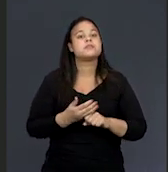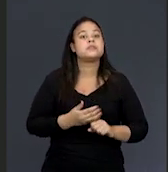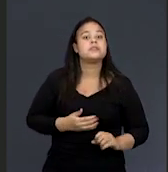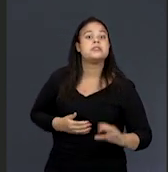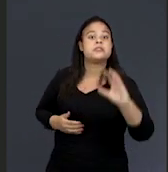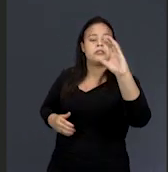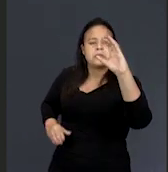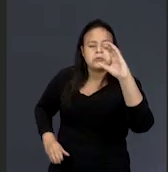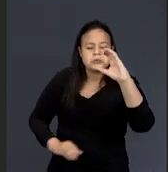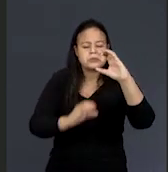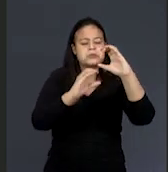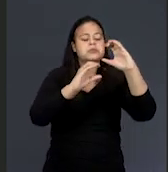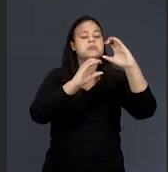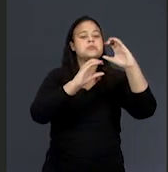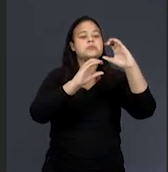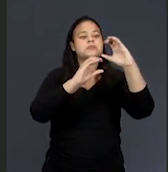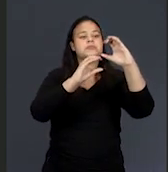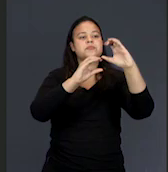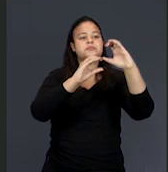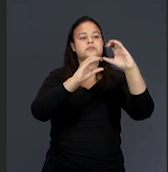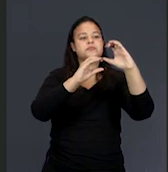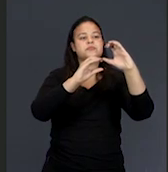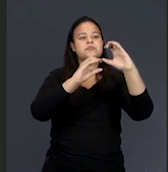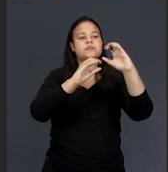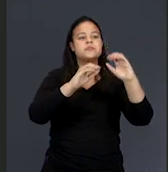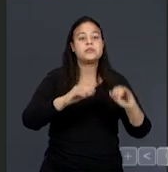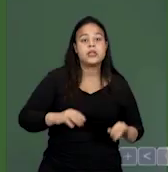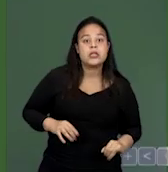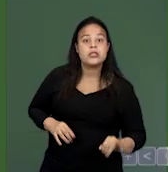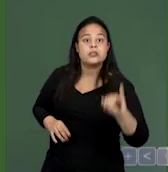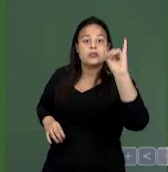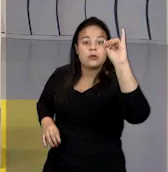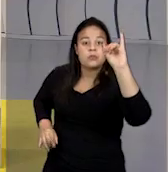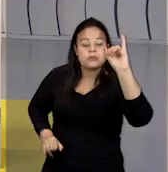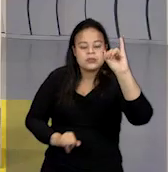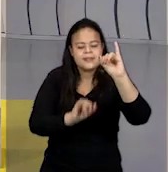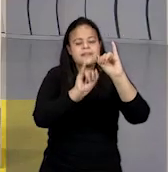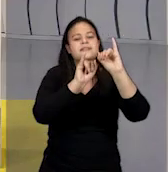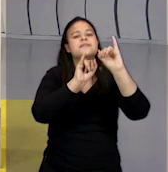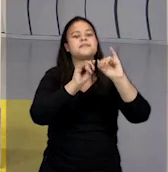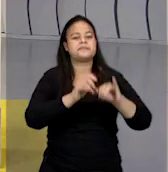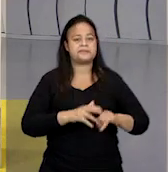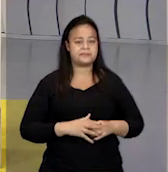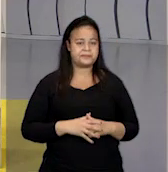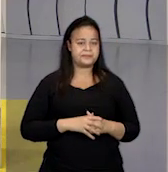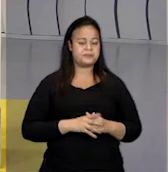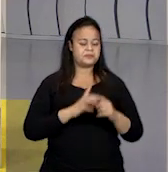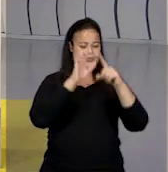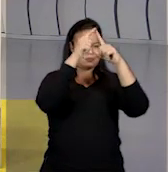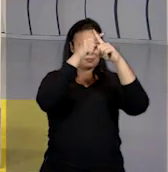Czinho, com Izão, Izinho. Vamos fazer esse cruzamento aqui, para ver se a gente está craque aqui?